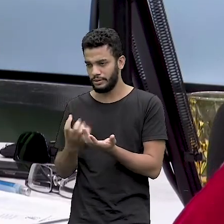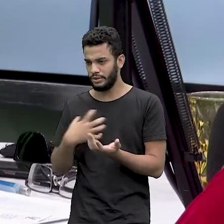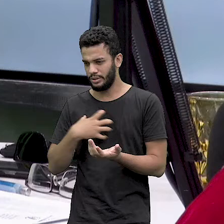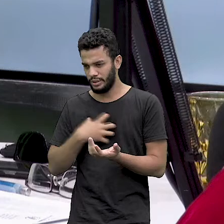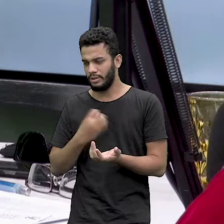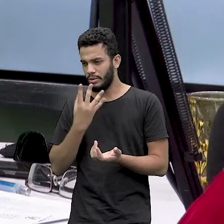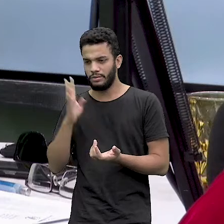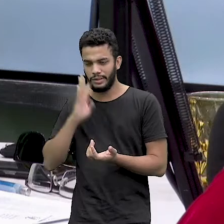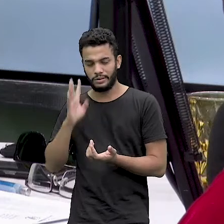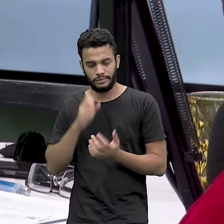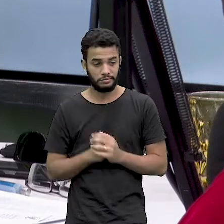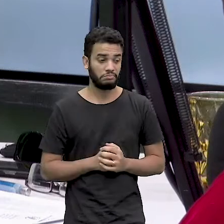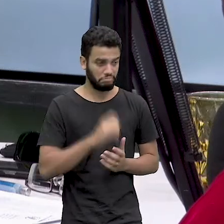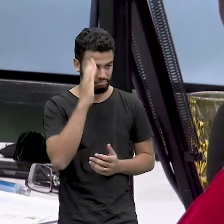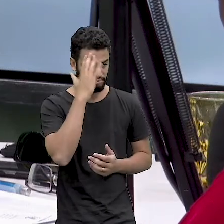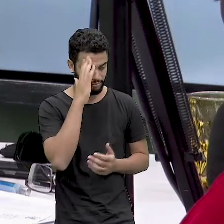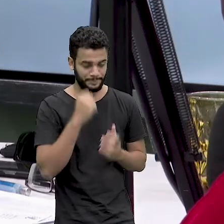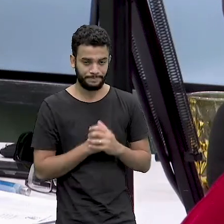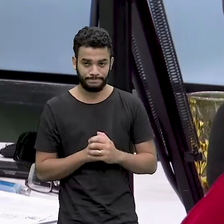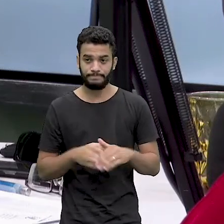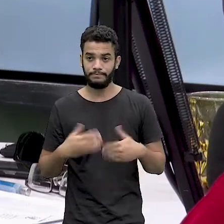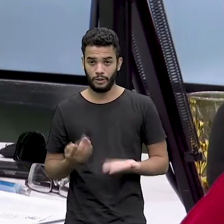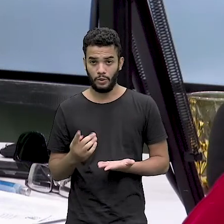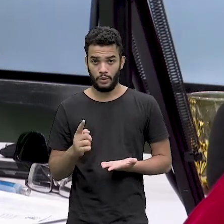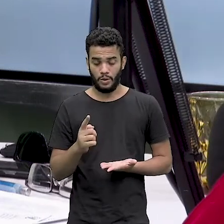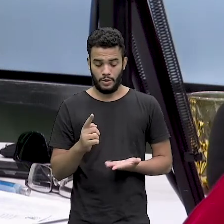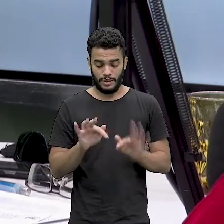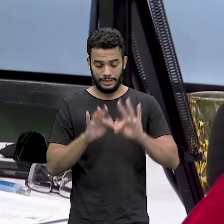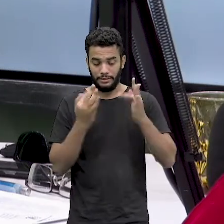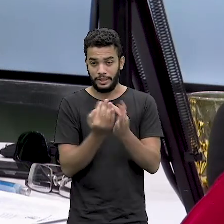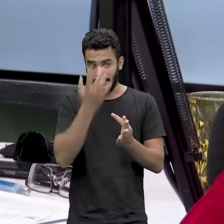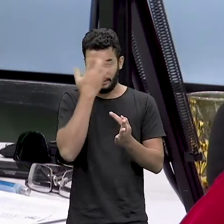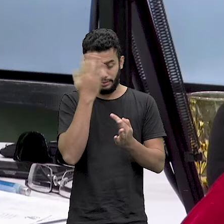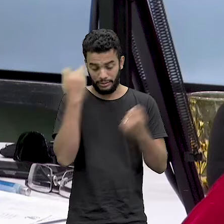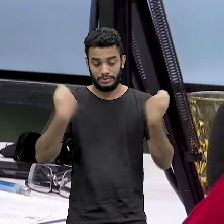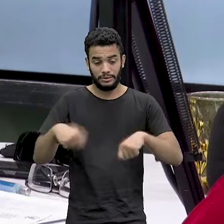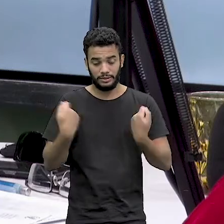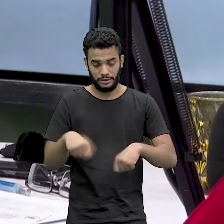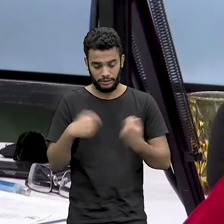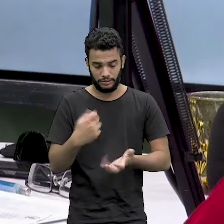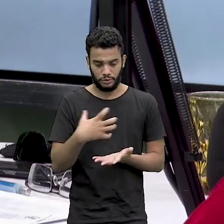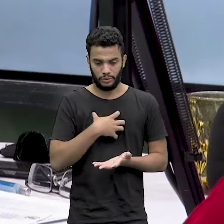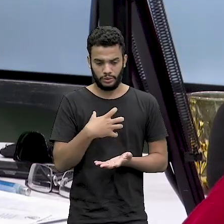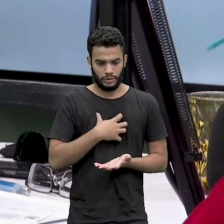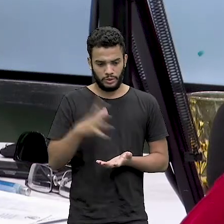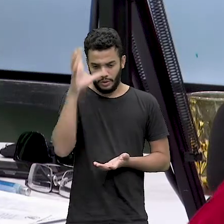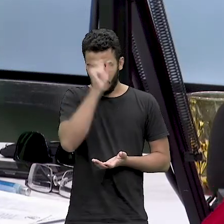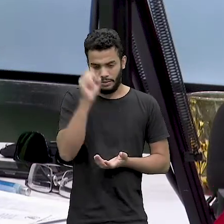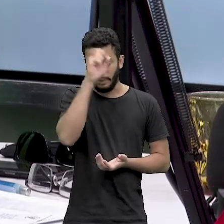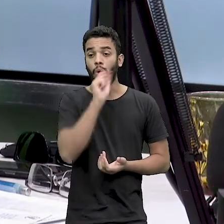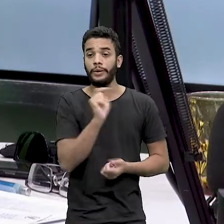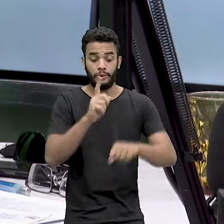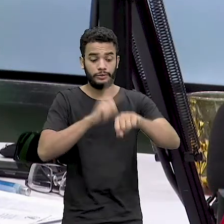tempo dele, né? Então você tem que aprender a gerenciar a informação, gerenciar seu tempo. De repente ele